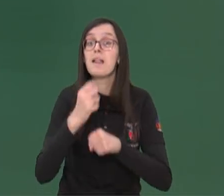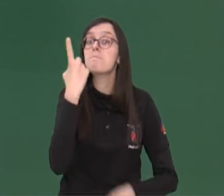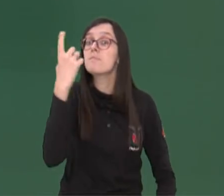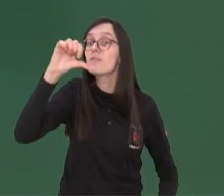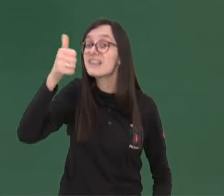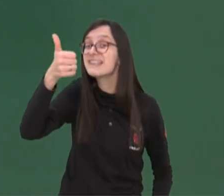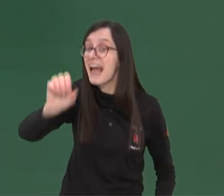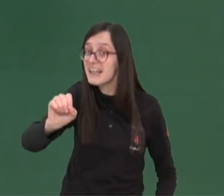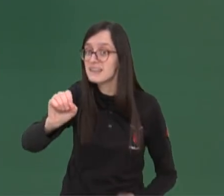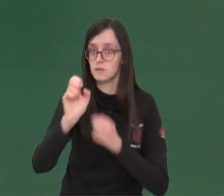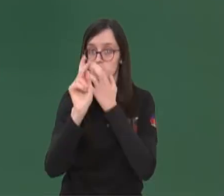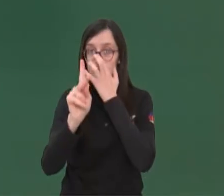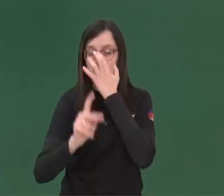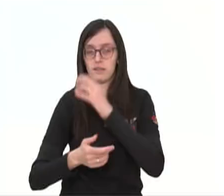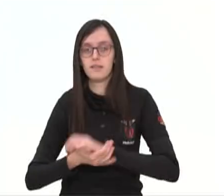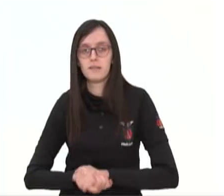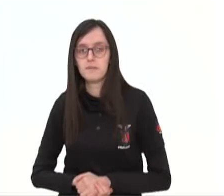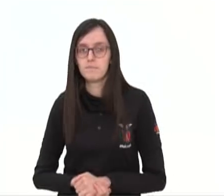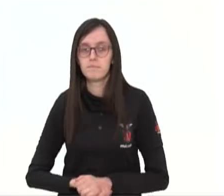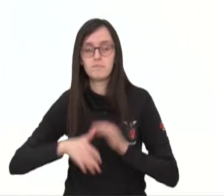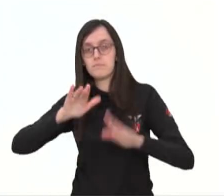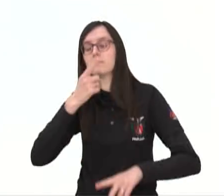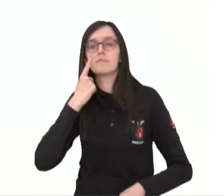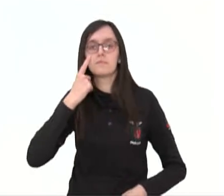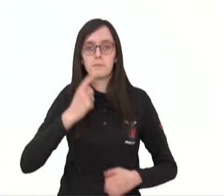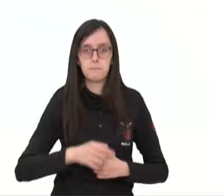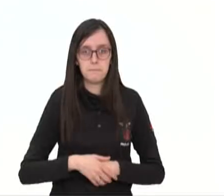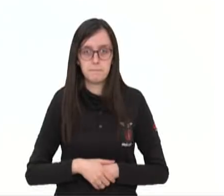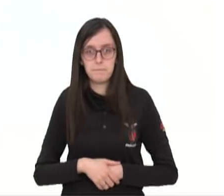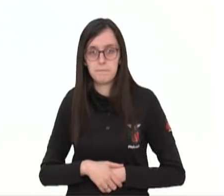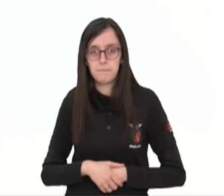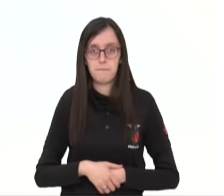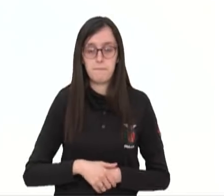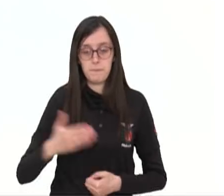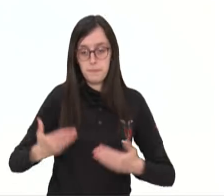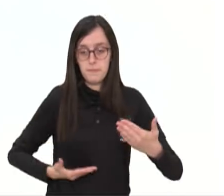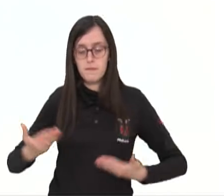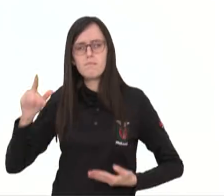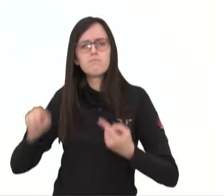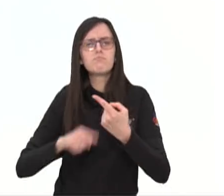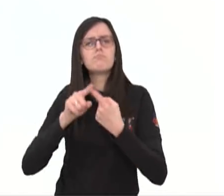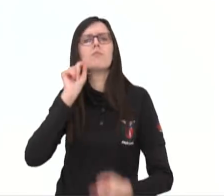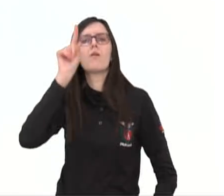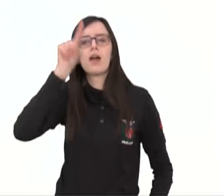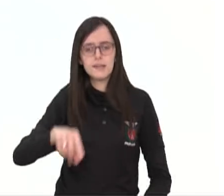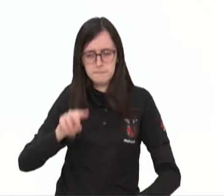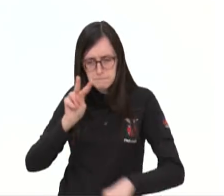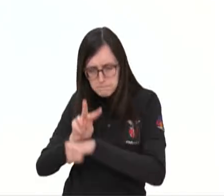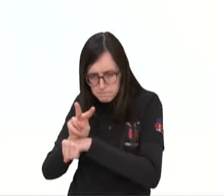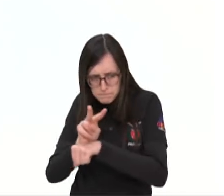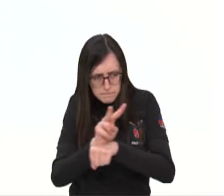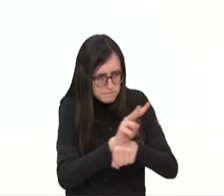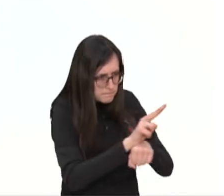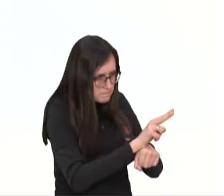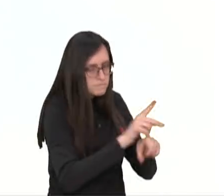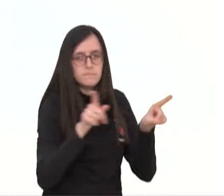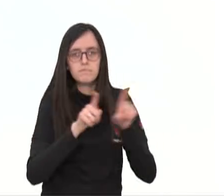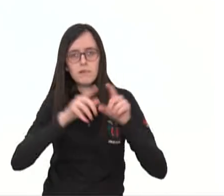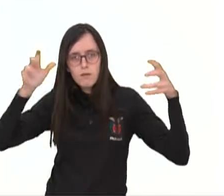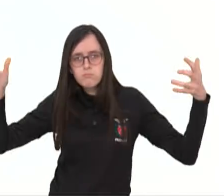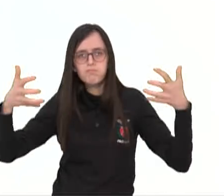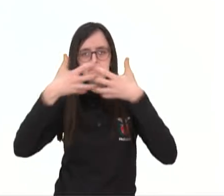1910, ok? Ei, o serviço visava proteção e integração